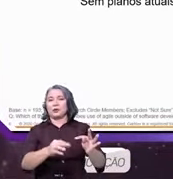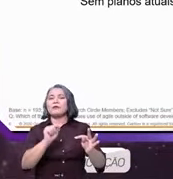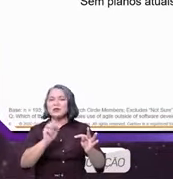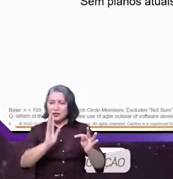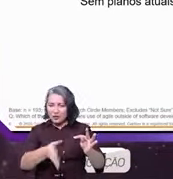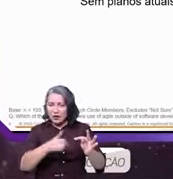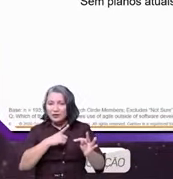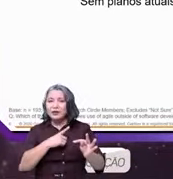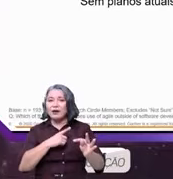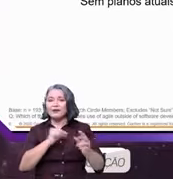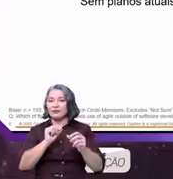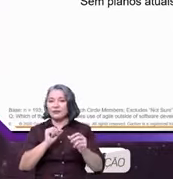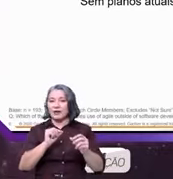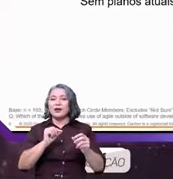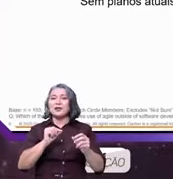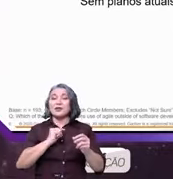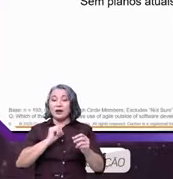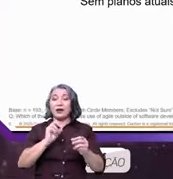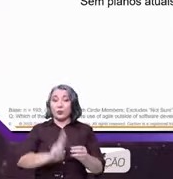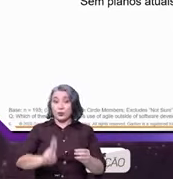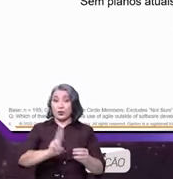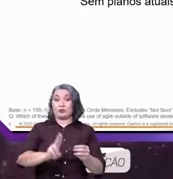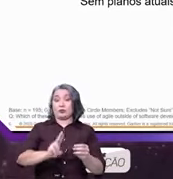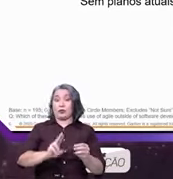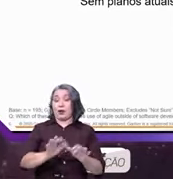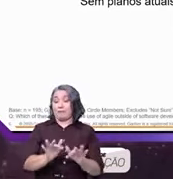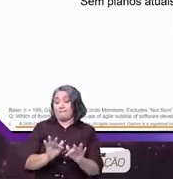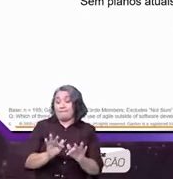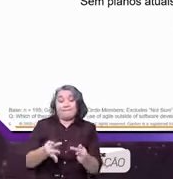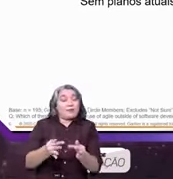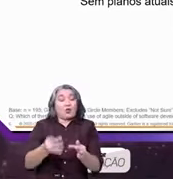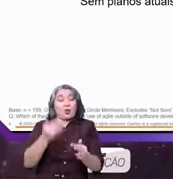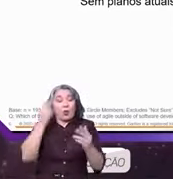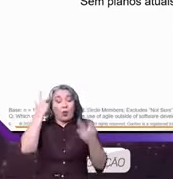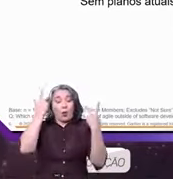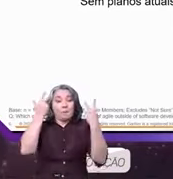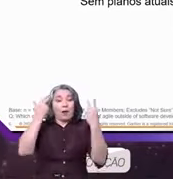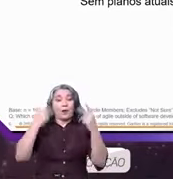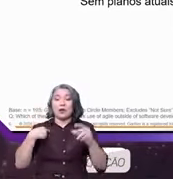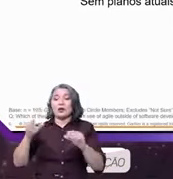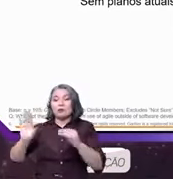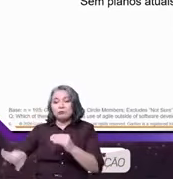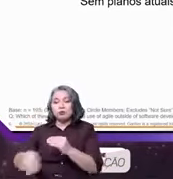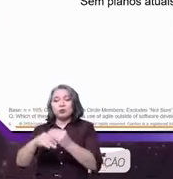está utilizando, já é comum, e aqui se inclui empresas,